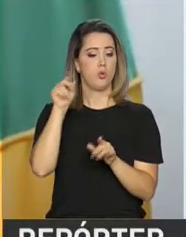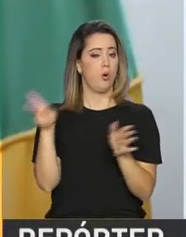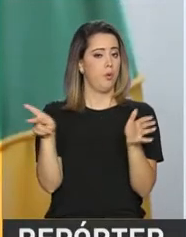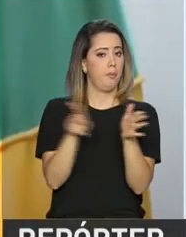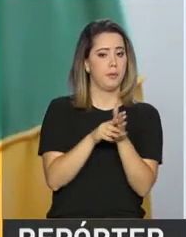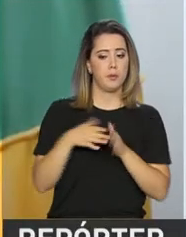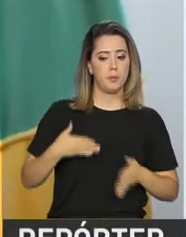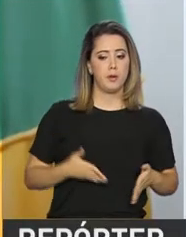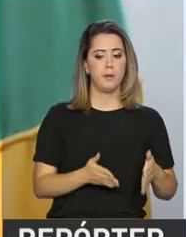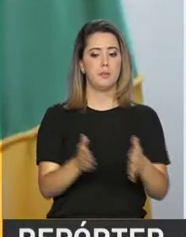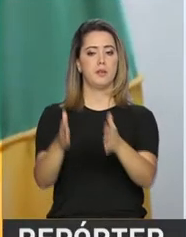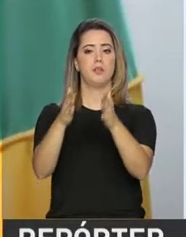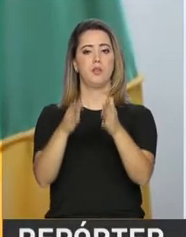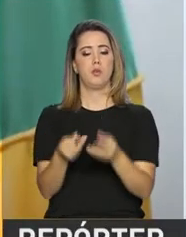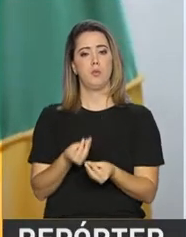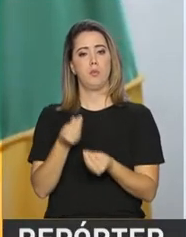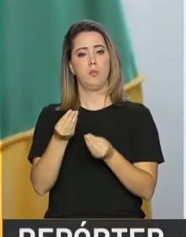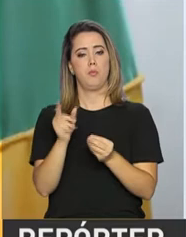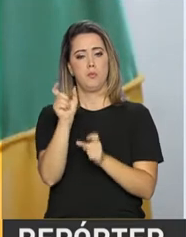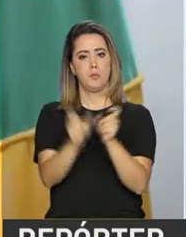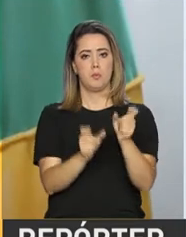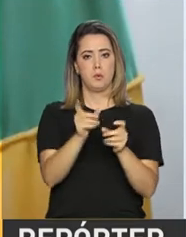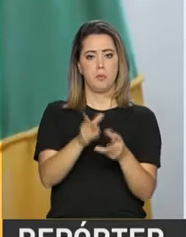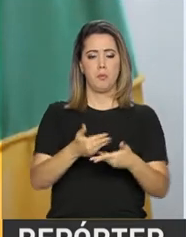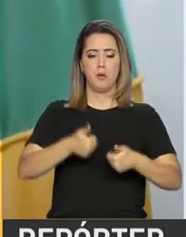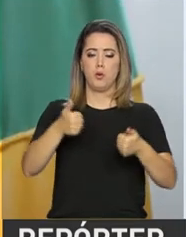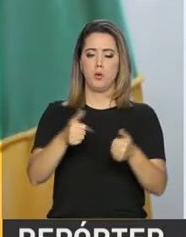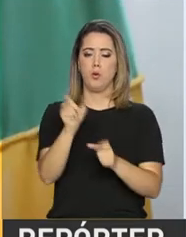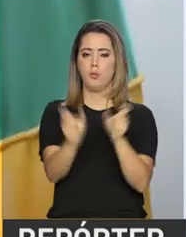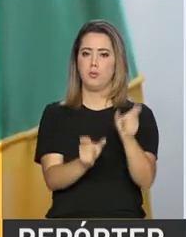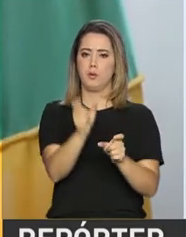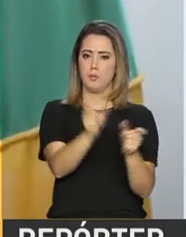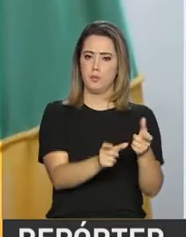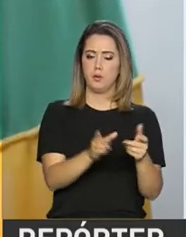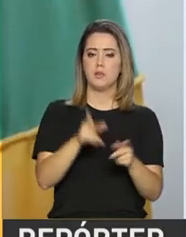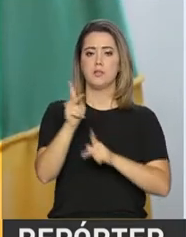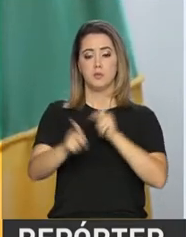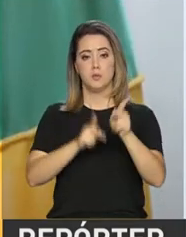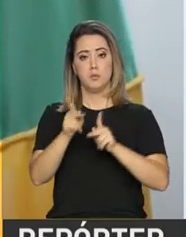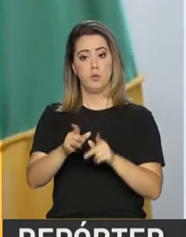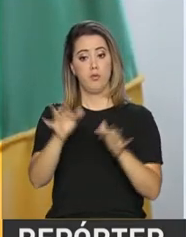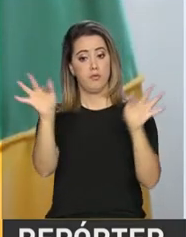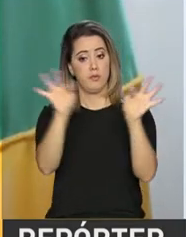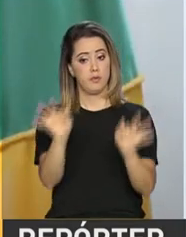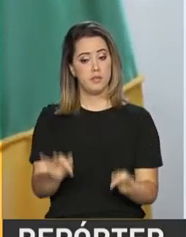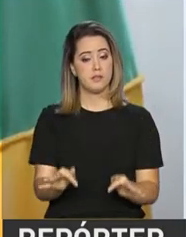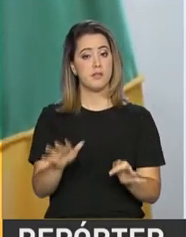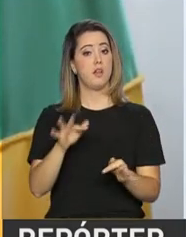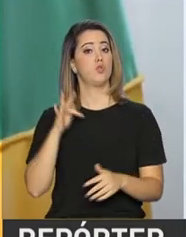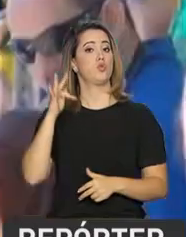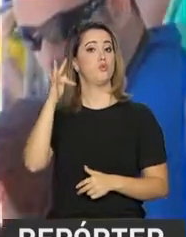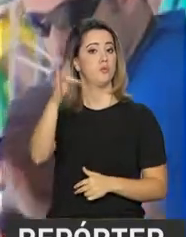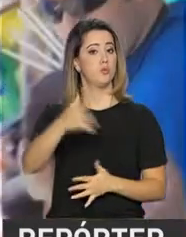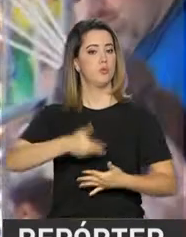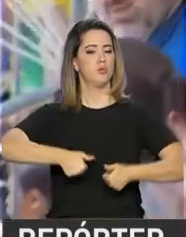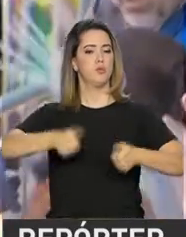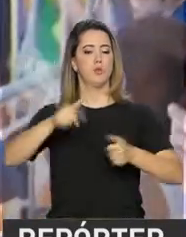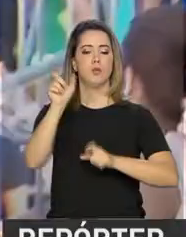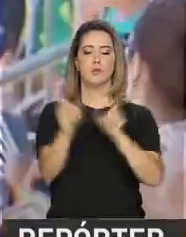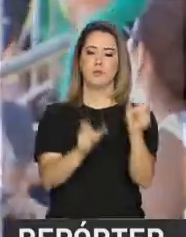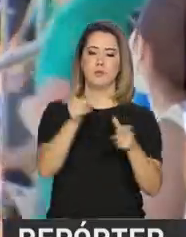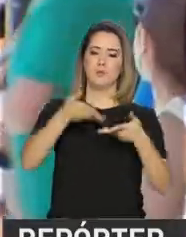para favorecer e para trazer felicidade e um futuro melhor para todos os brasileiros